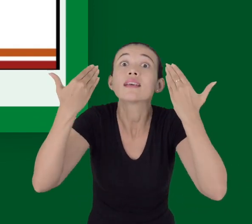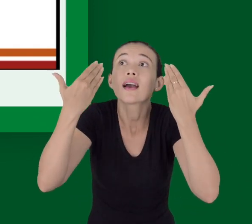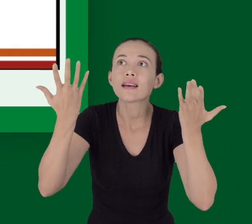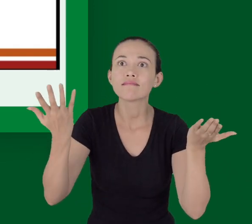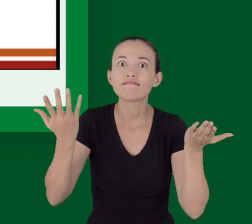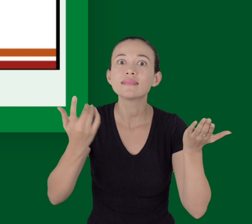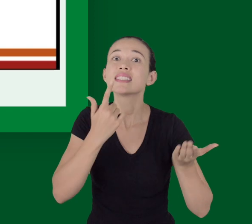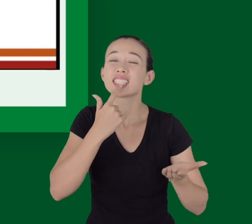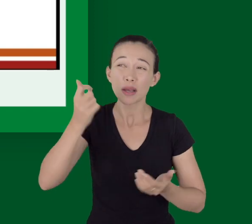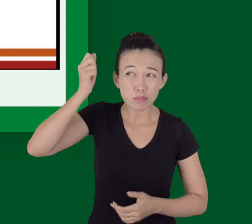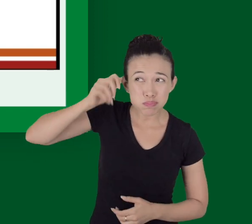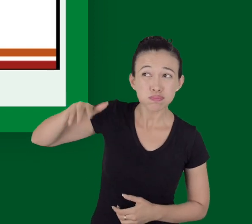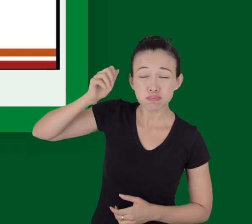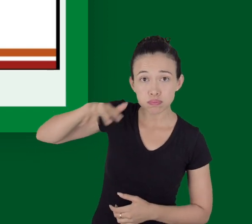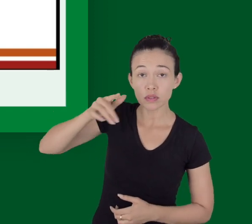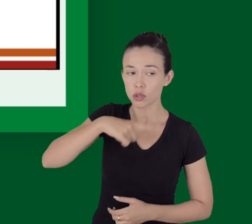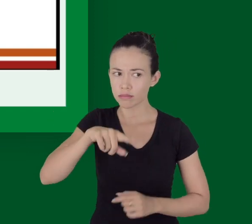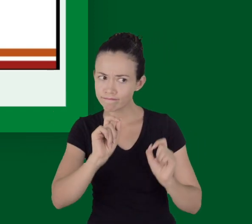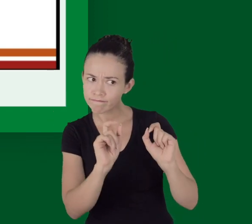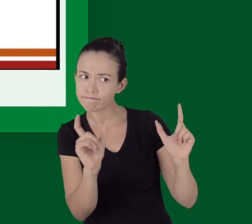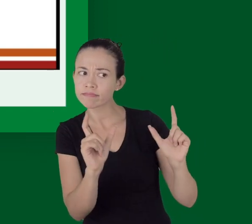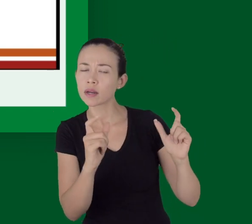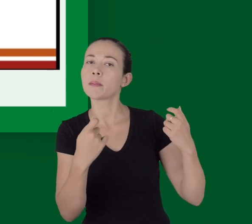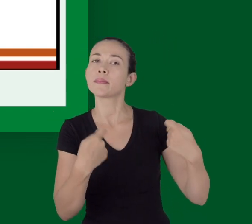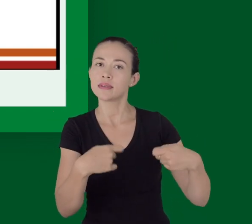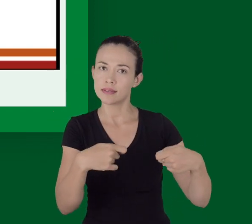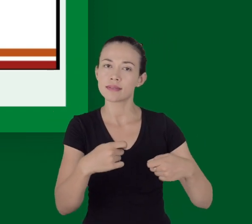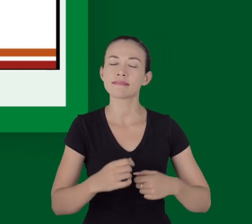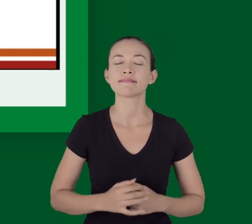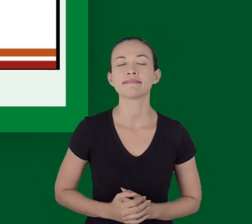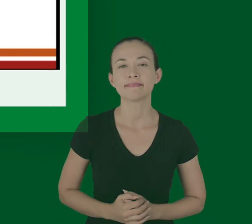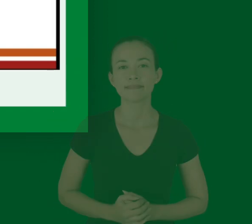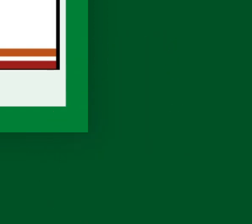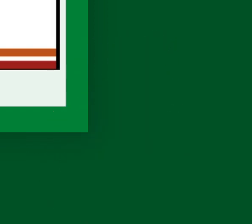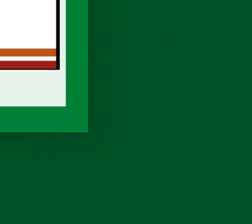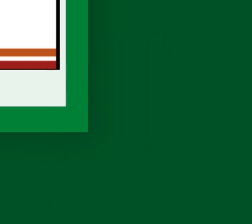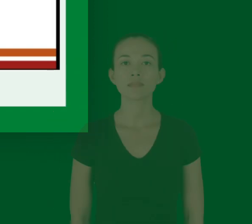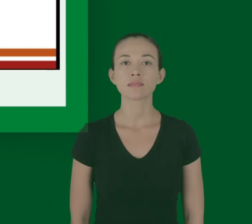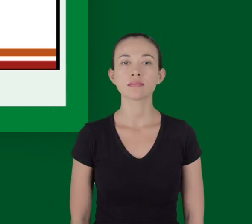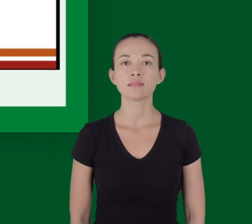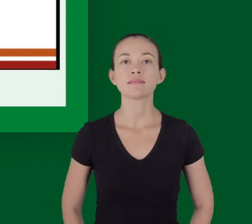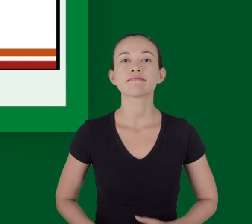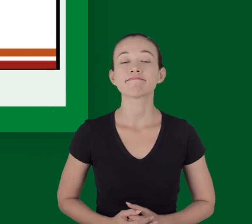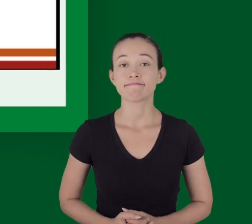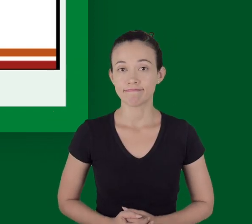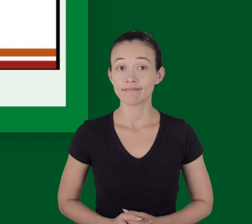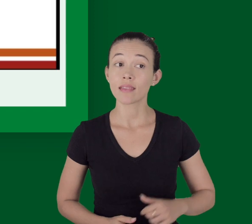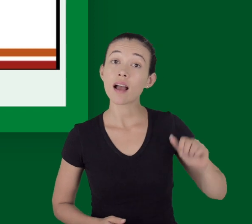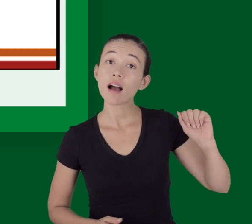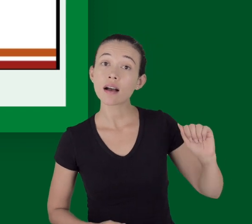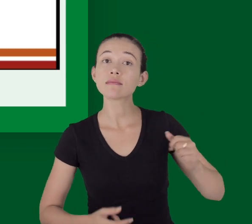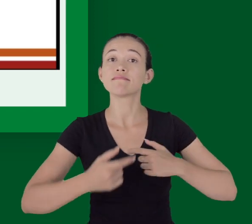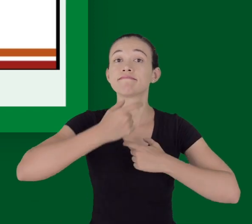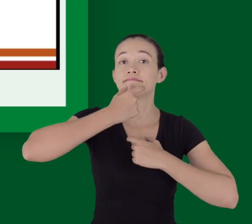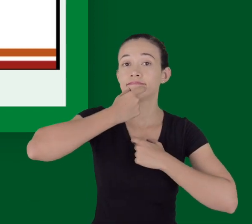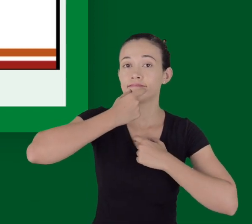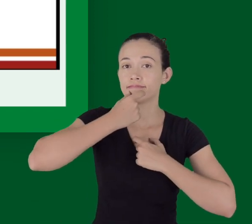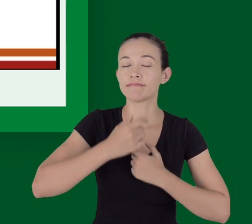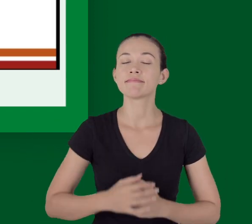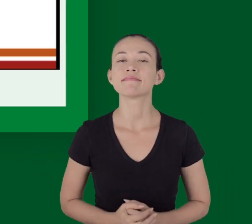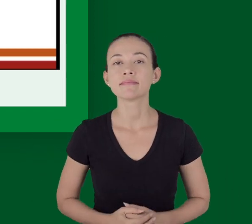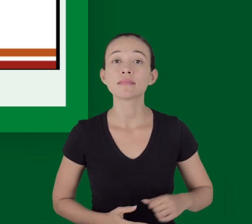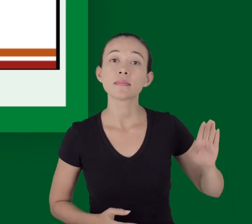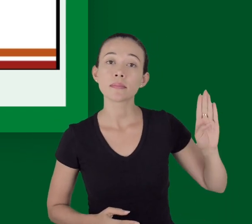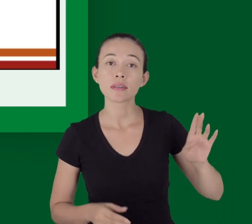ter lacerações na cabeça com grandes perdas sangrentas. Então, a gente precisa ter um alerta em relação a isso. O A, de manejo das vias aéreas, o B, de